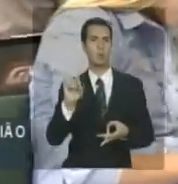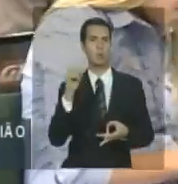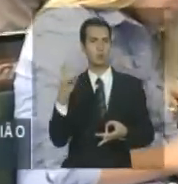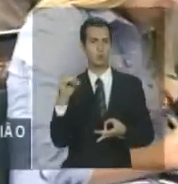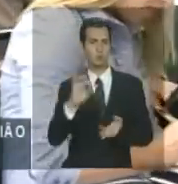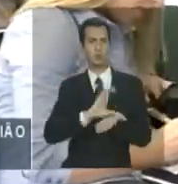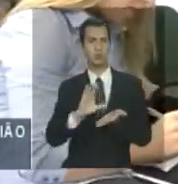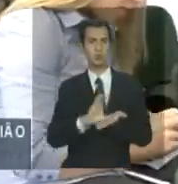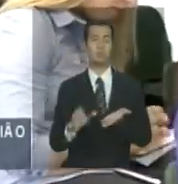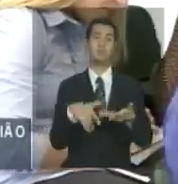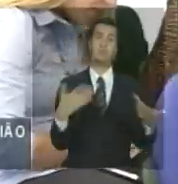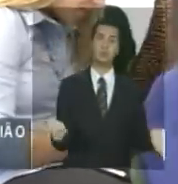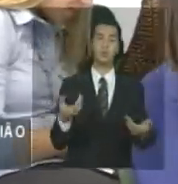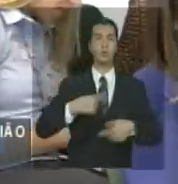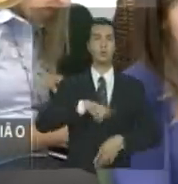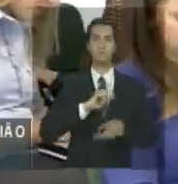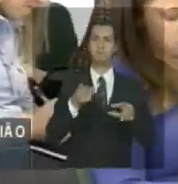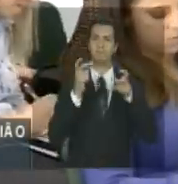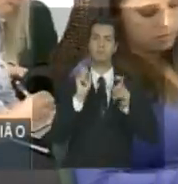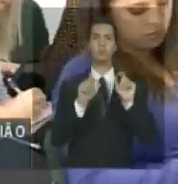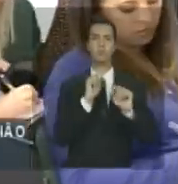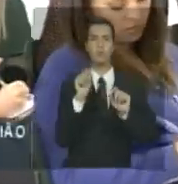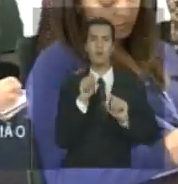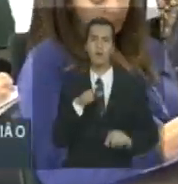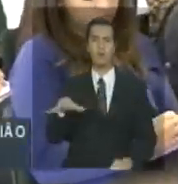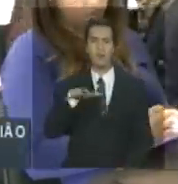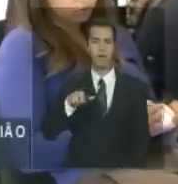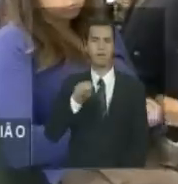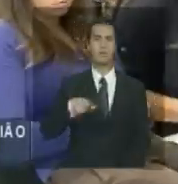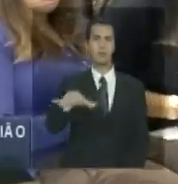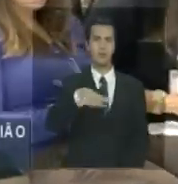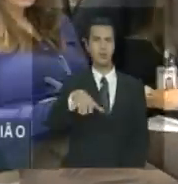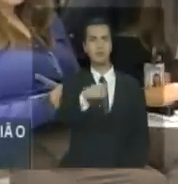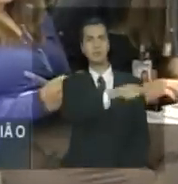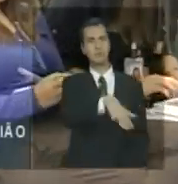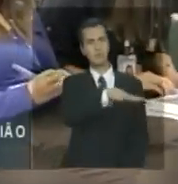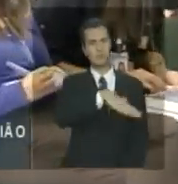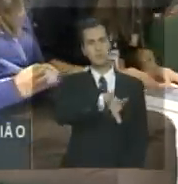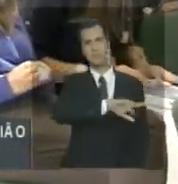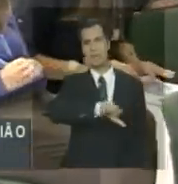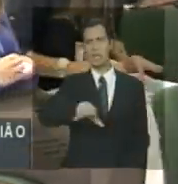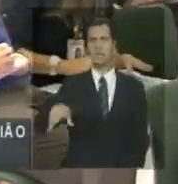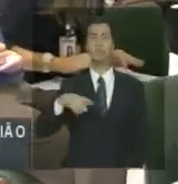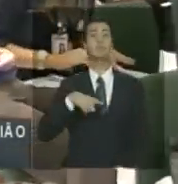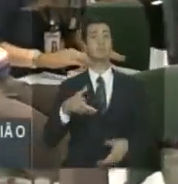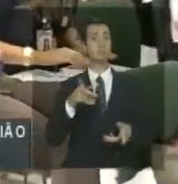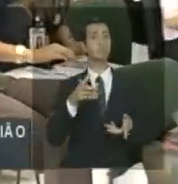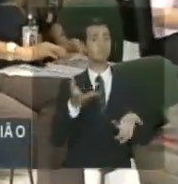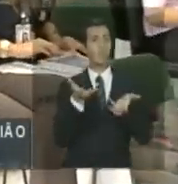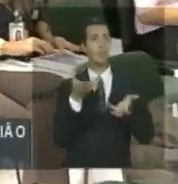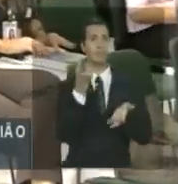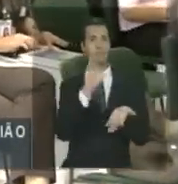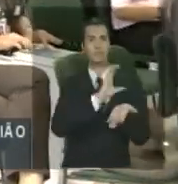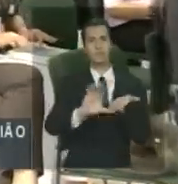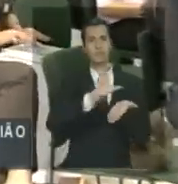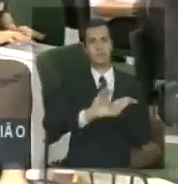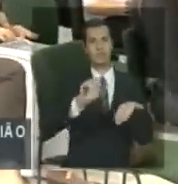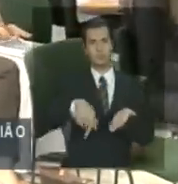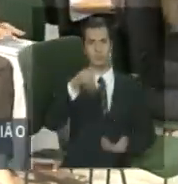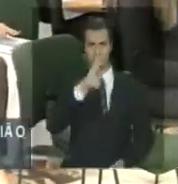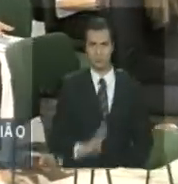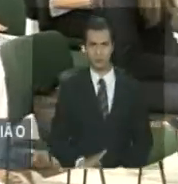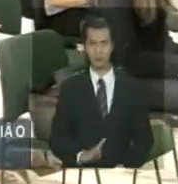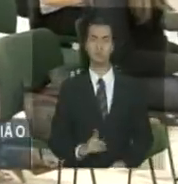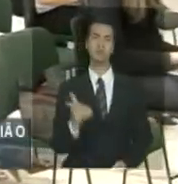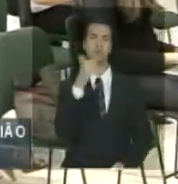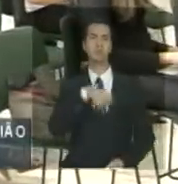os vários setores estão animados para realizar grandes investimentos no Brasil, de modo a